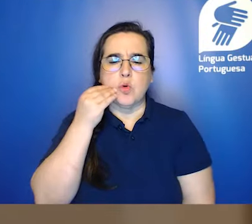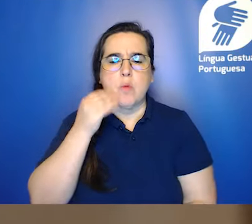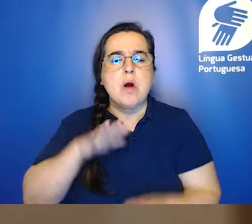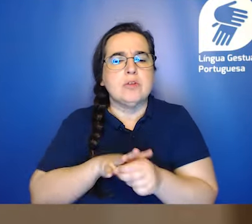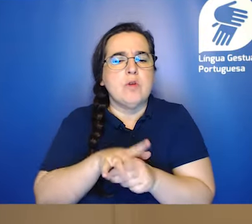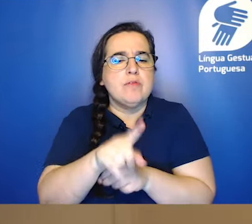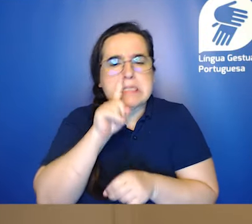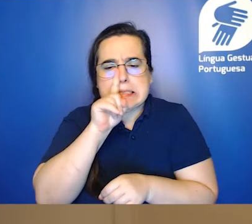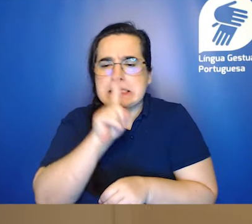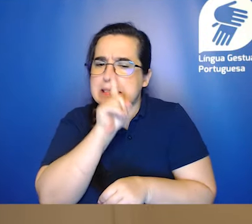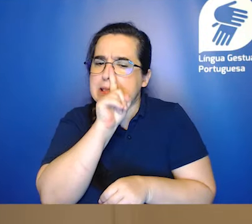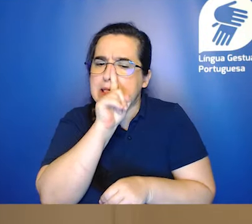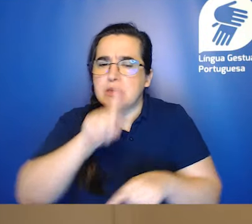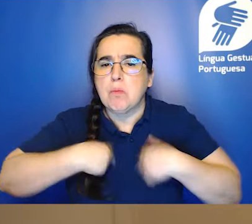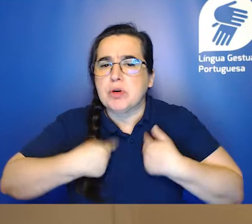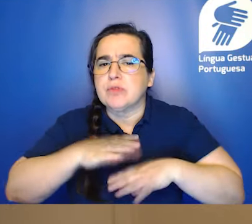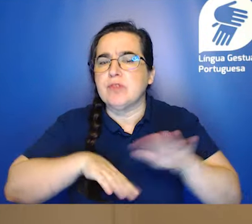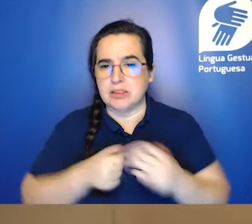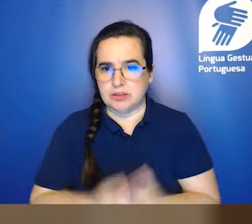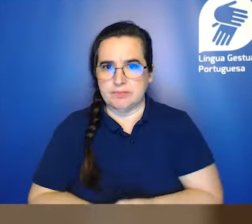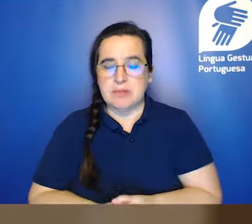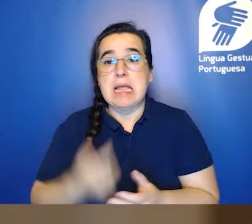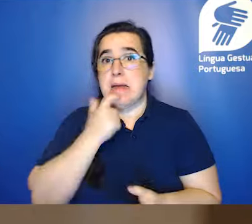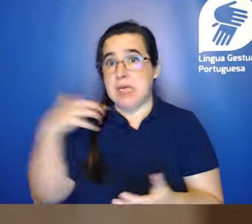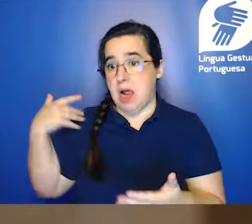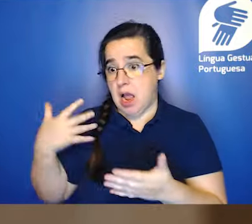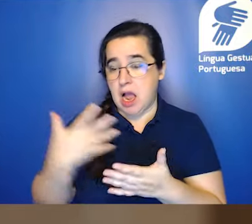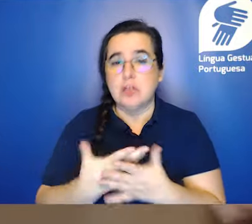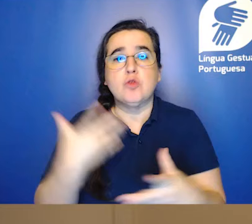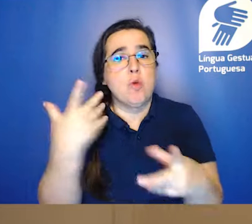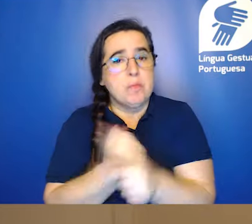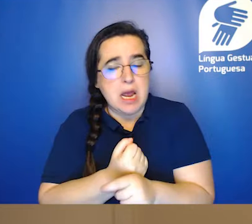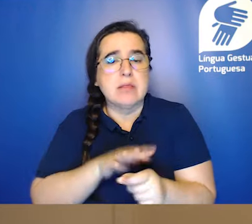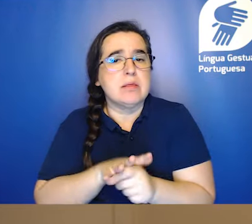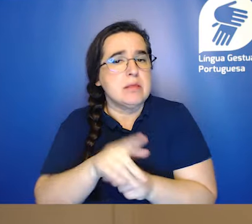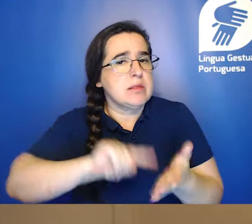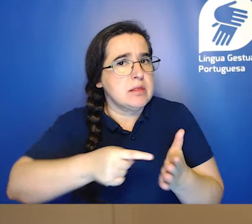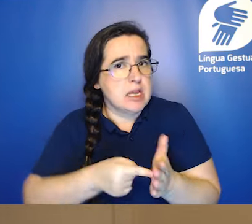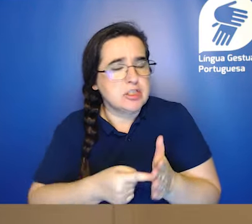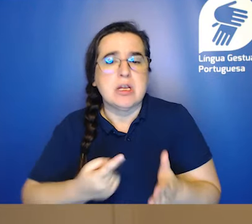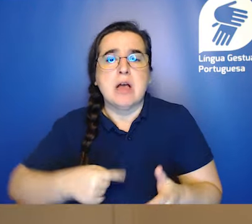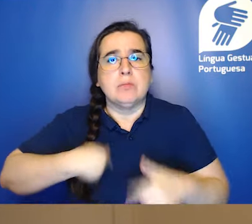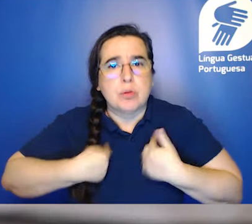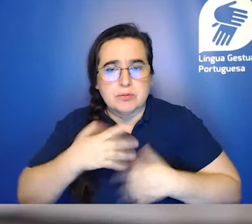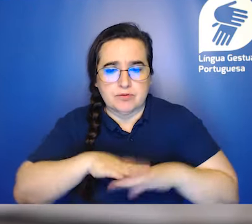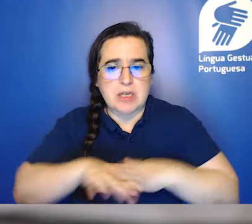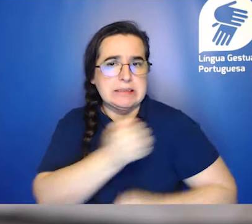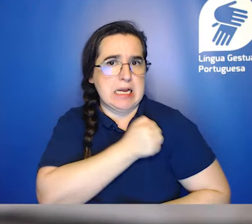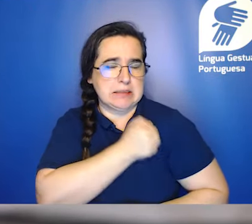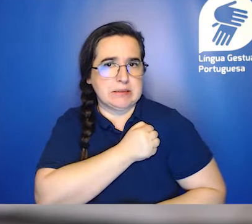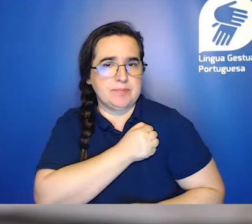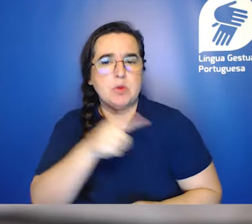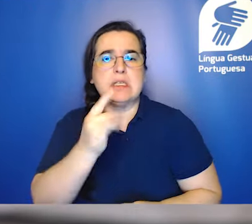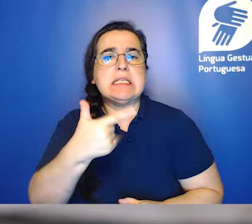Desde abril é possível comprar um autoteste à Covid-19 para fazer em casa. O kit é composto por zaragatoa, tubo